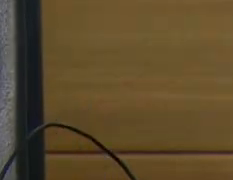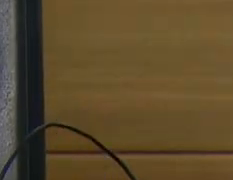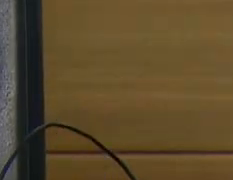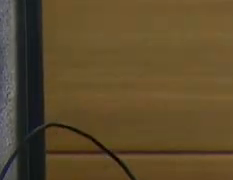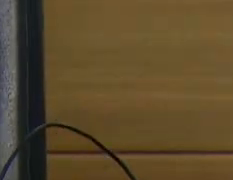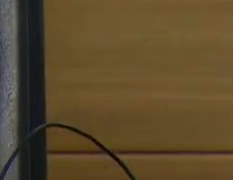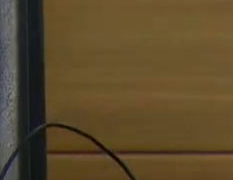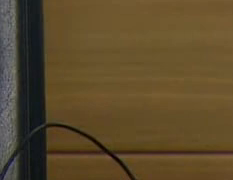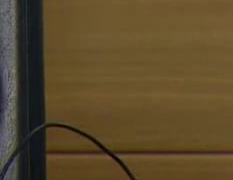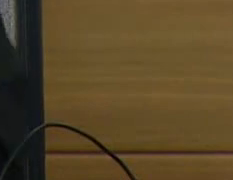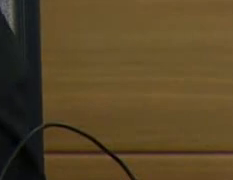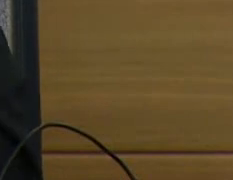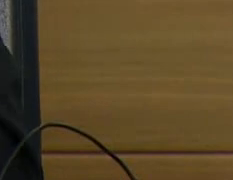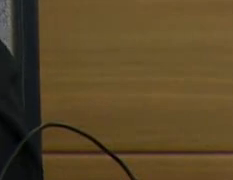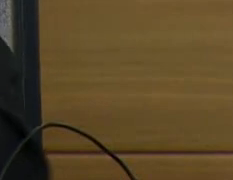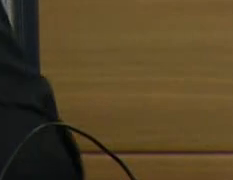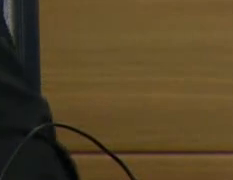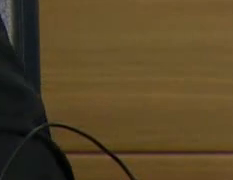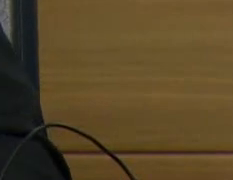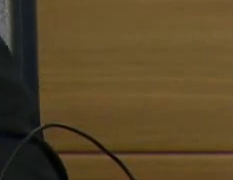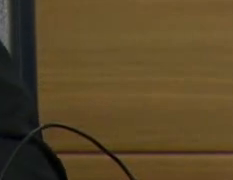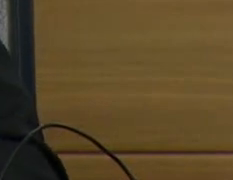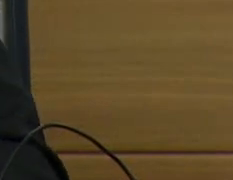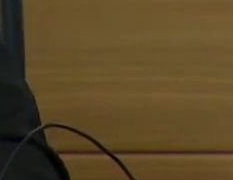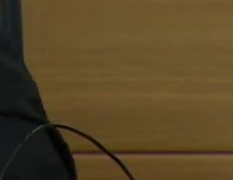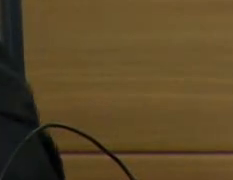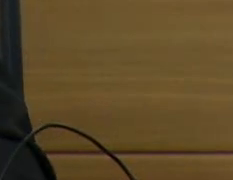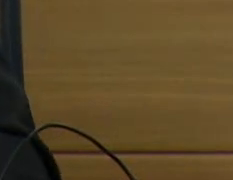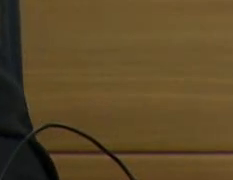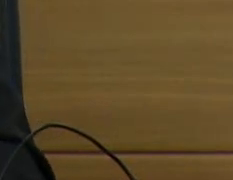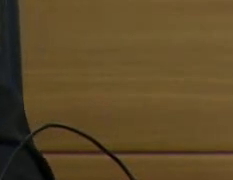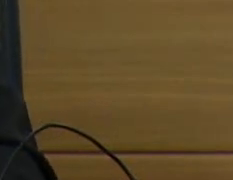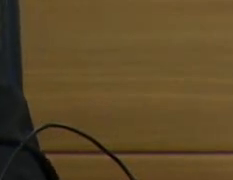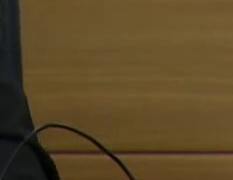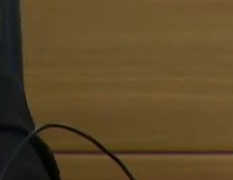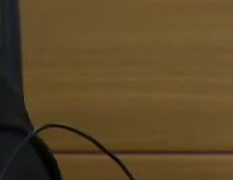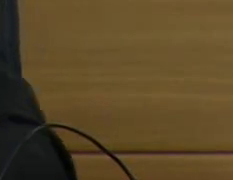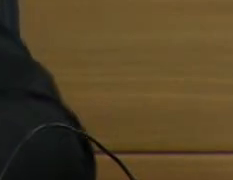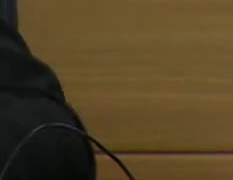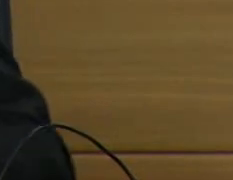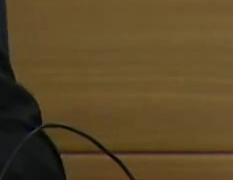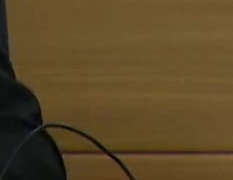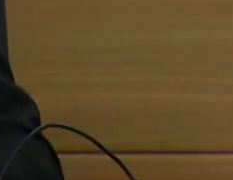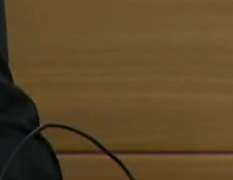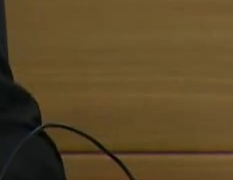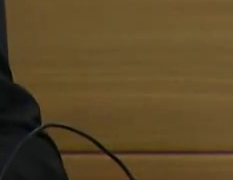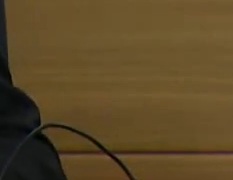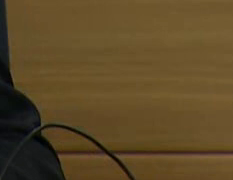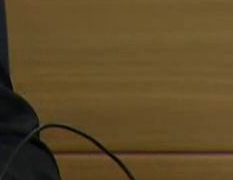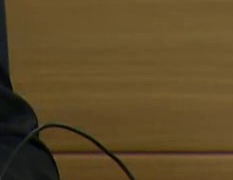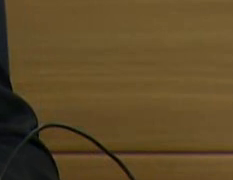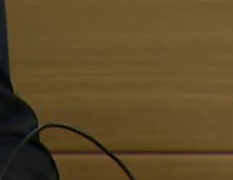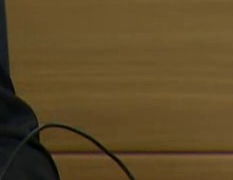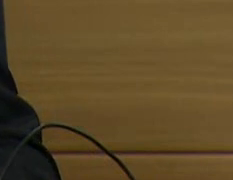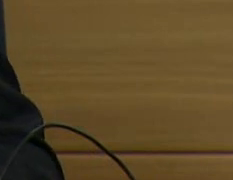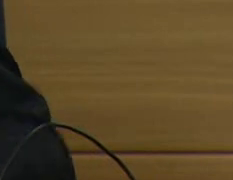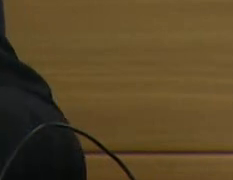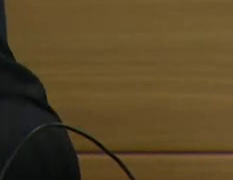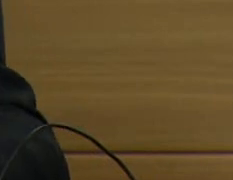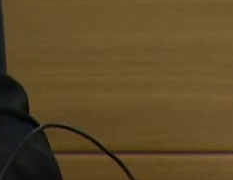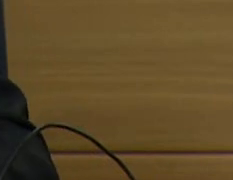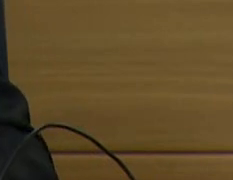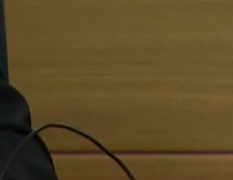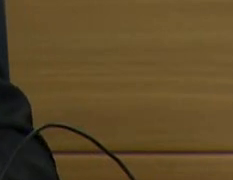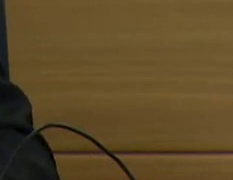senta ali, olha o processo para um funcionário. É aberto, é público. Quem está convivendo comigo nesses 6 meses, e